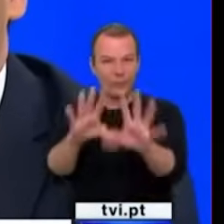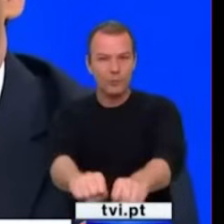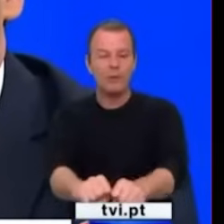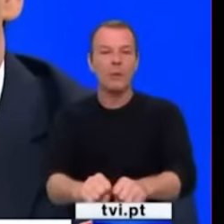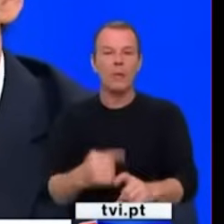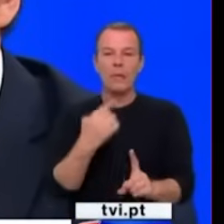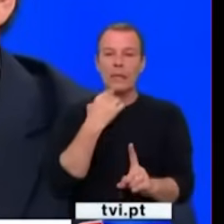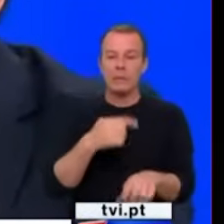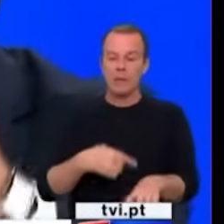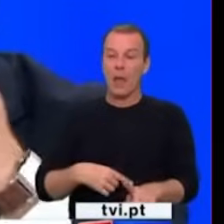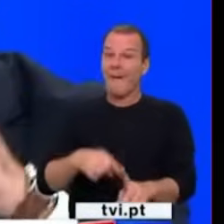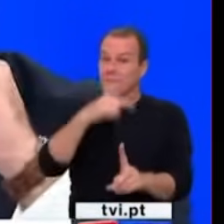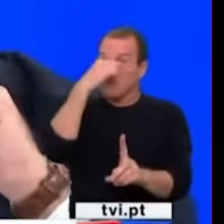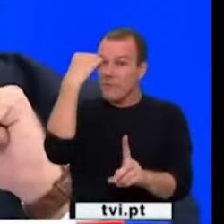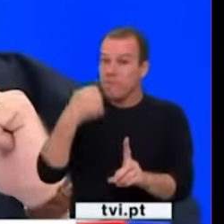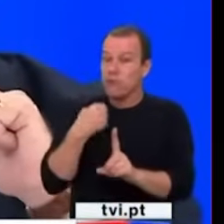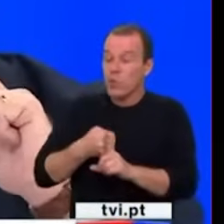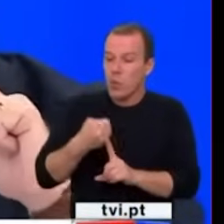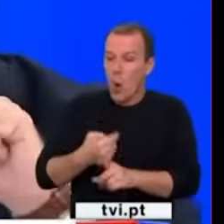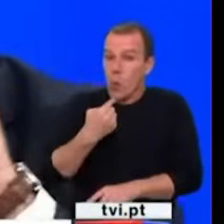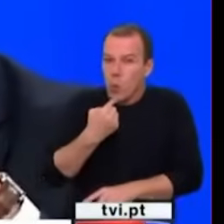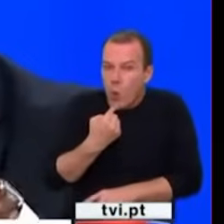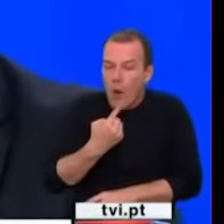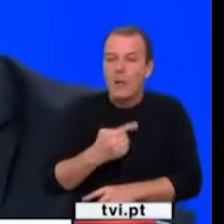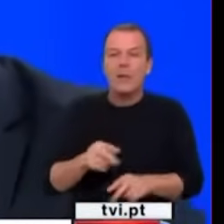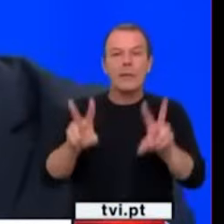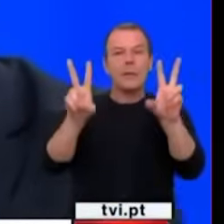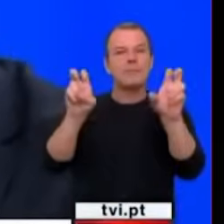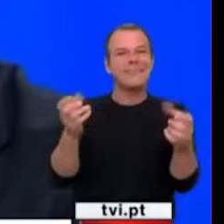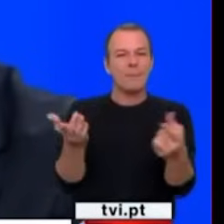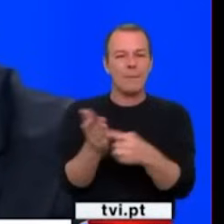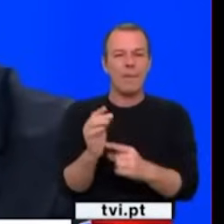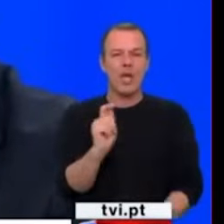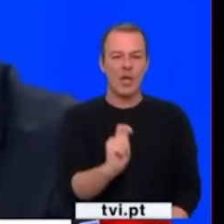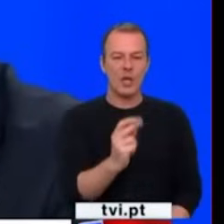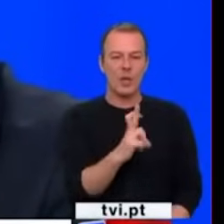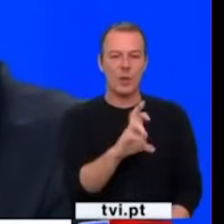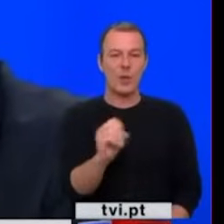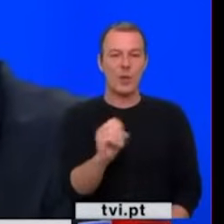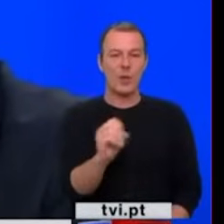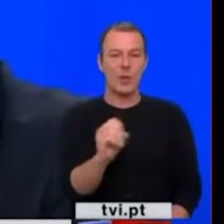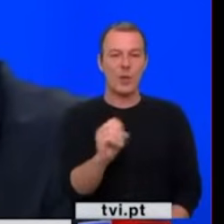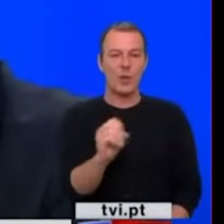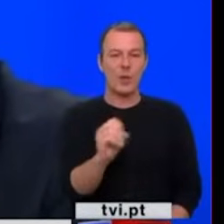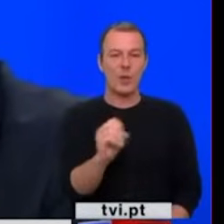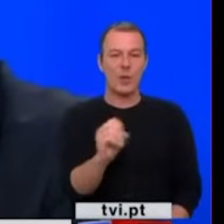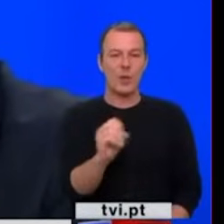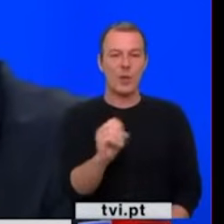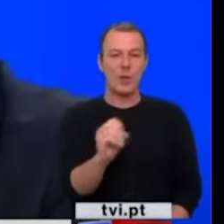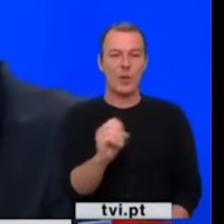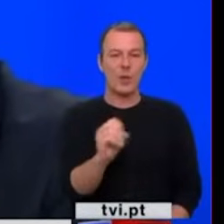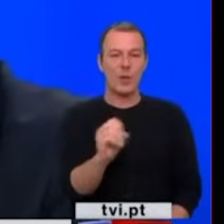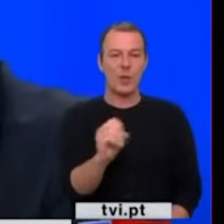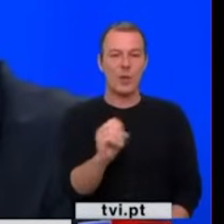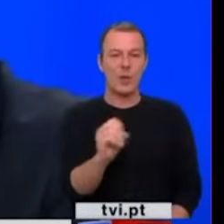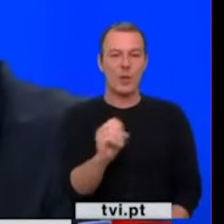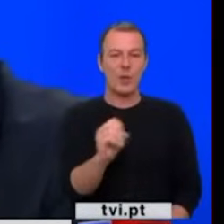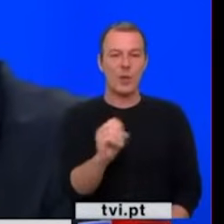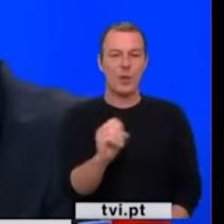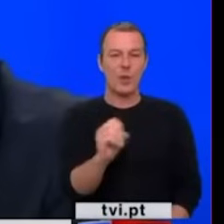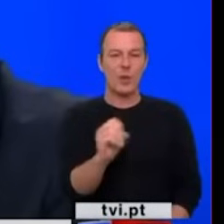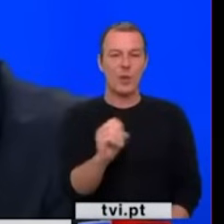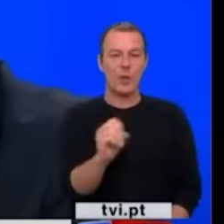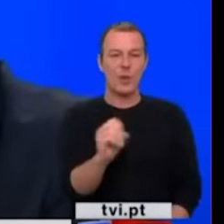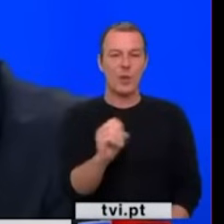desafio do nosso tempo até referindo-se ao contexto internacional à europol que Hoje fazemos uma apreensão que atenção o André Ventura até pode ter razão nestes